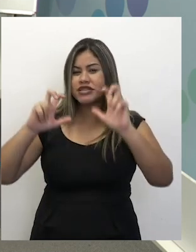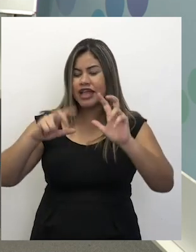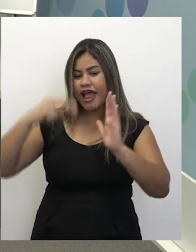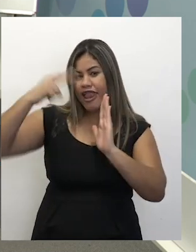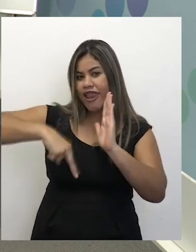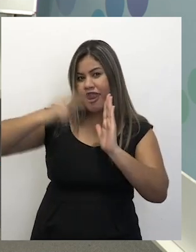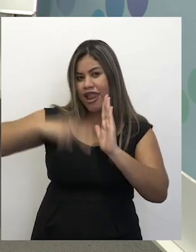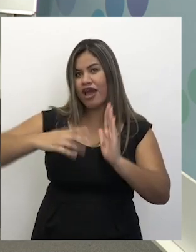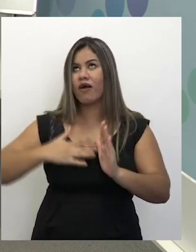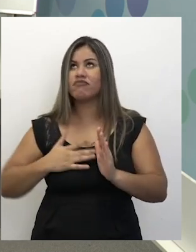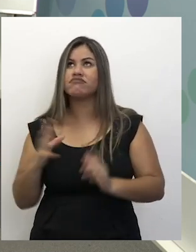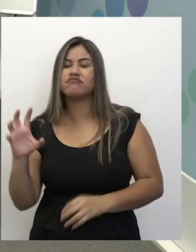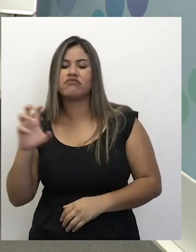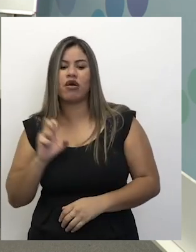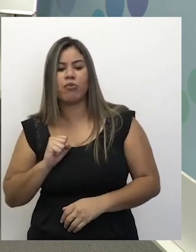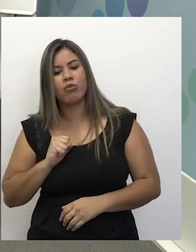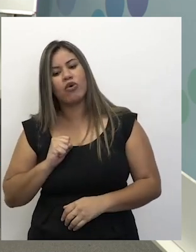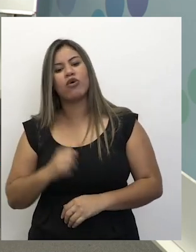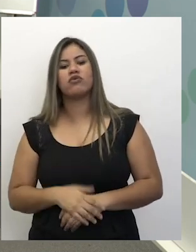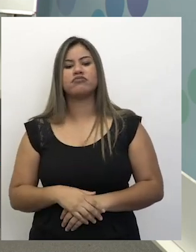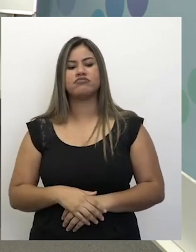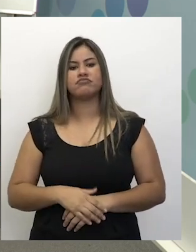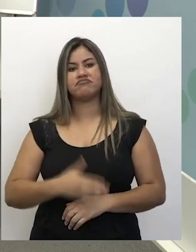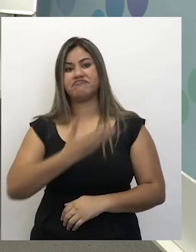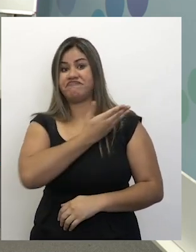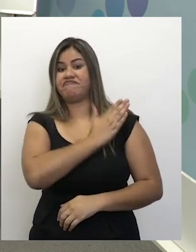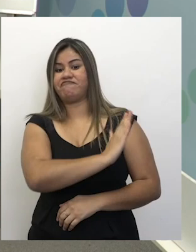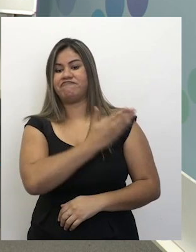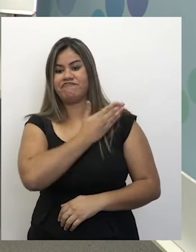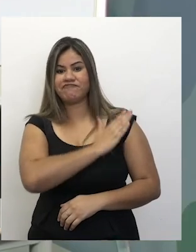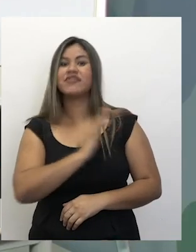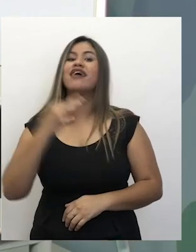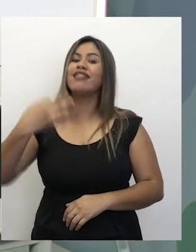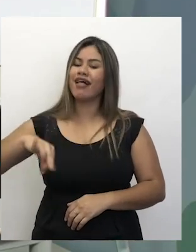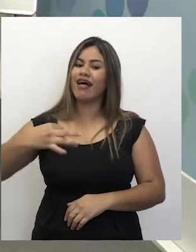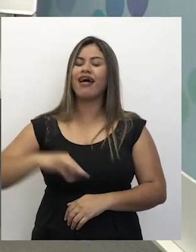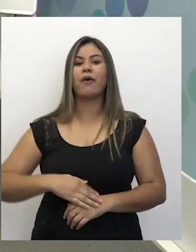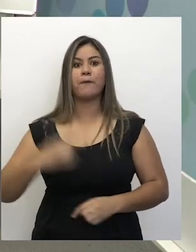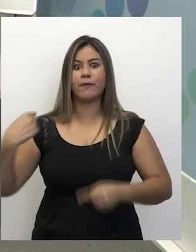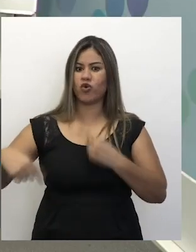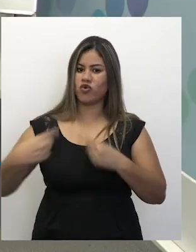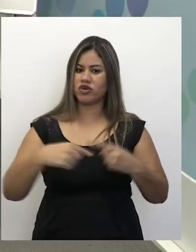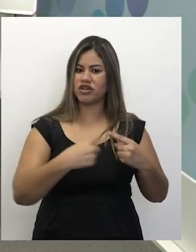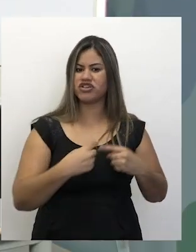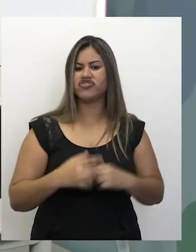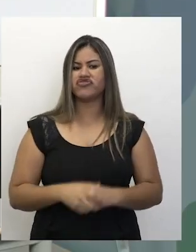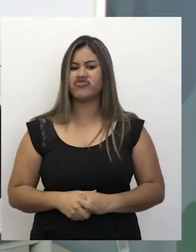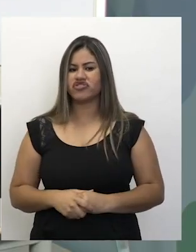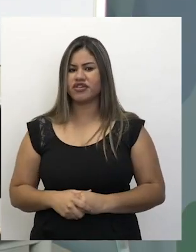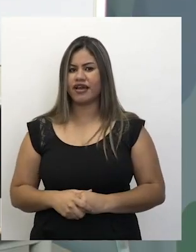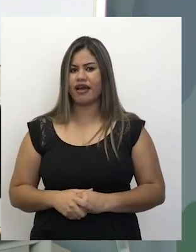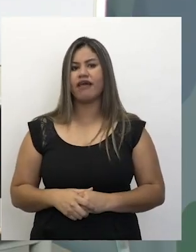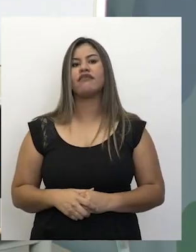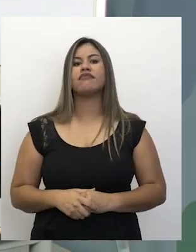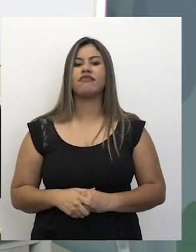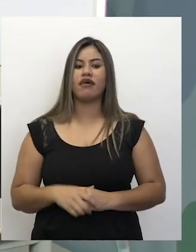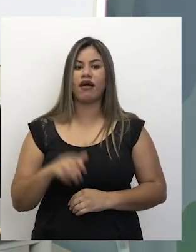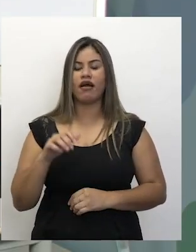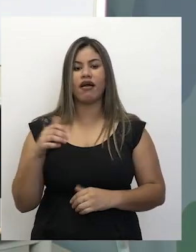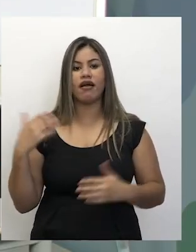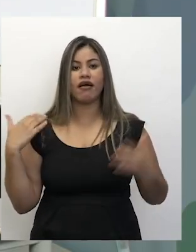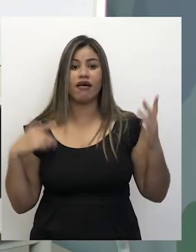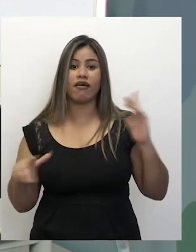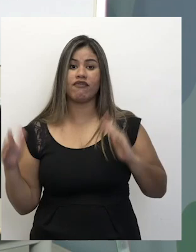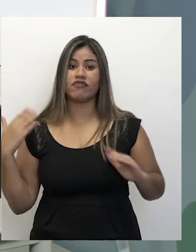vocês estão entre todas sobre amor fiz racismo exato política tá falando isso olha a cintura É verdade